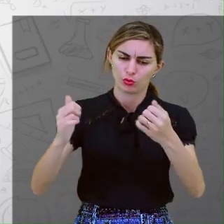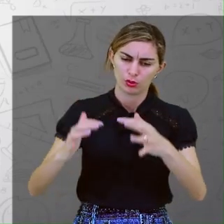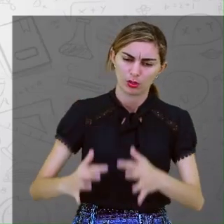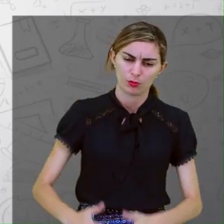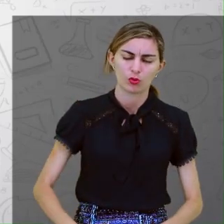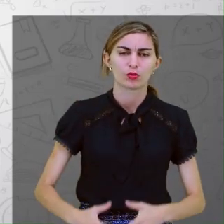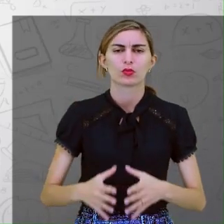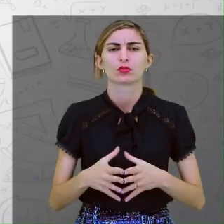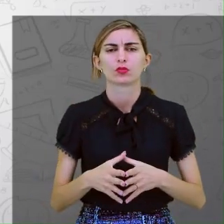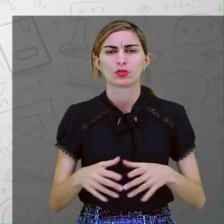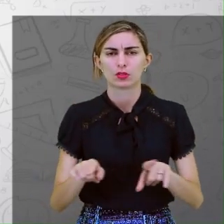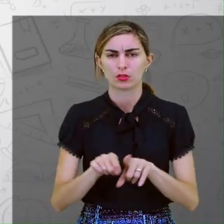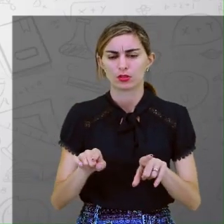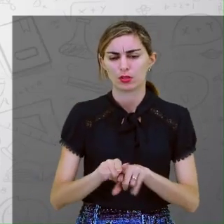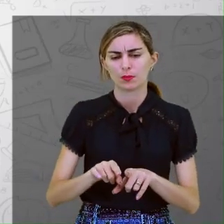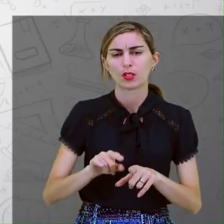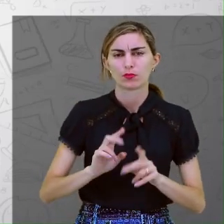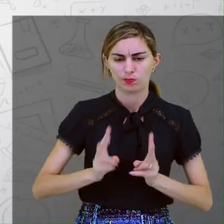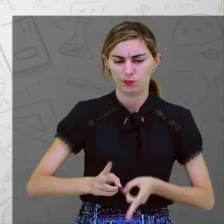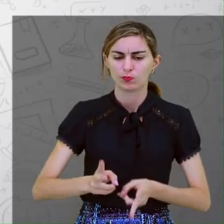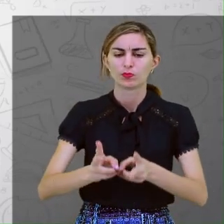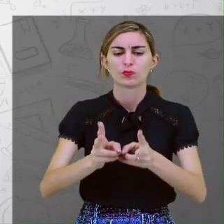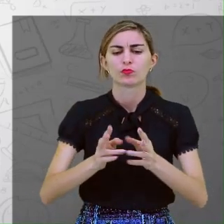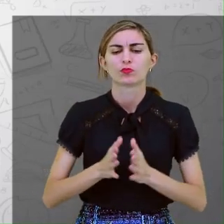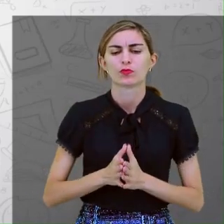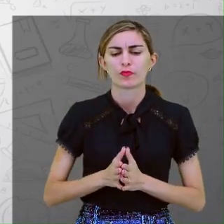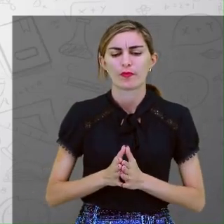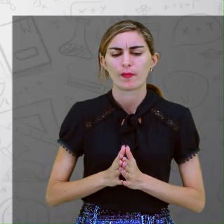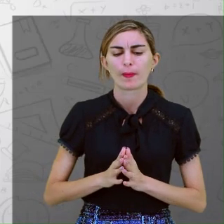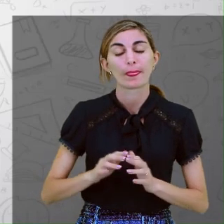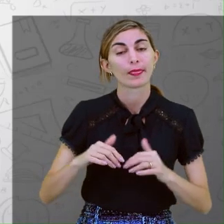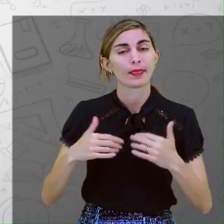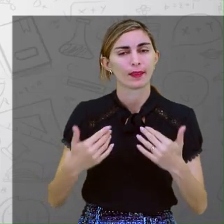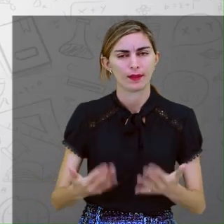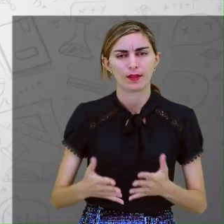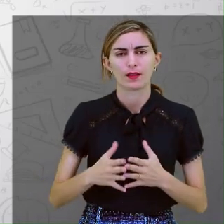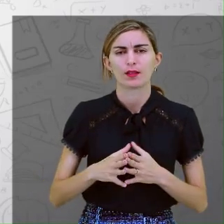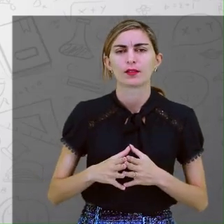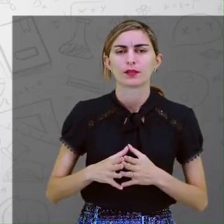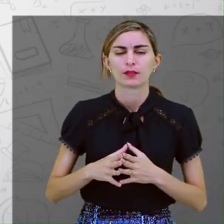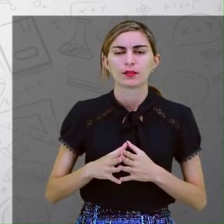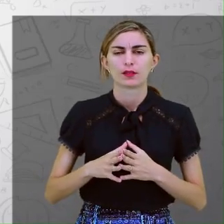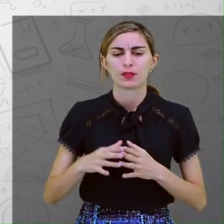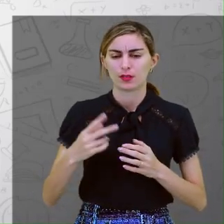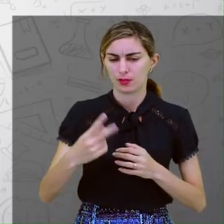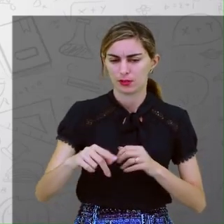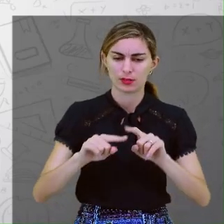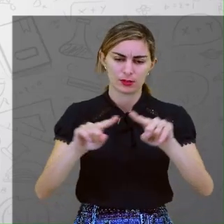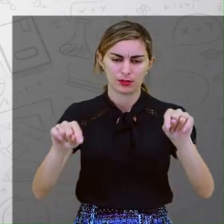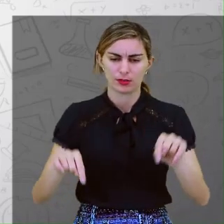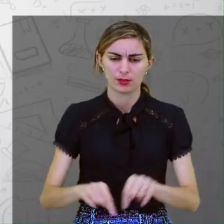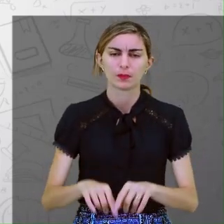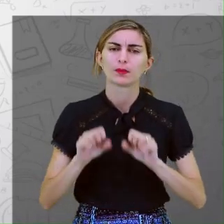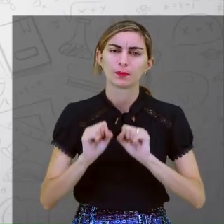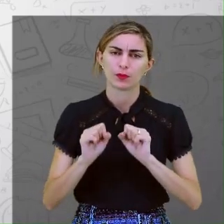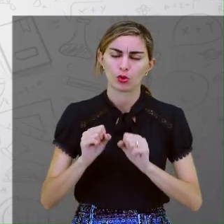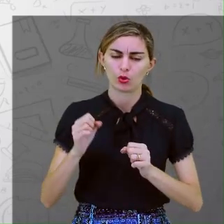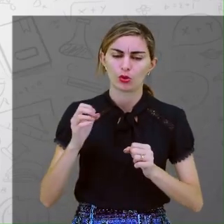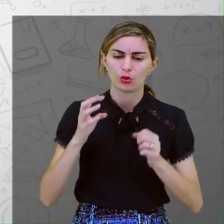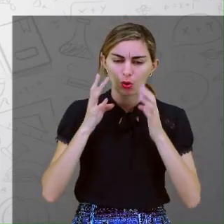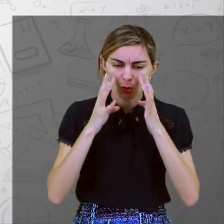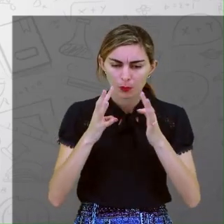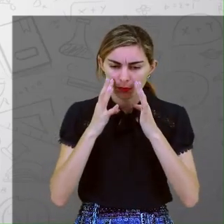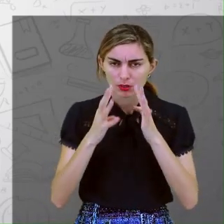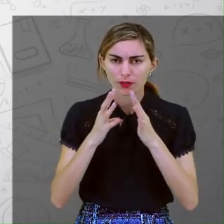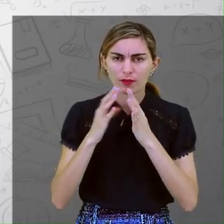demolidos e os que serão mantidos. E aí, nessa planta aqui, a gente pode observar como